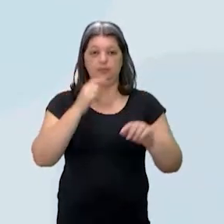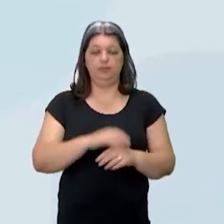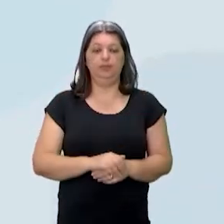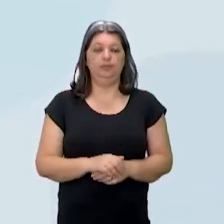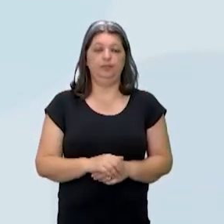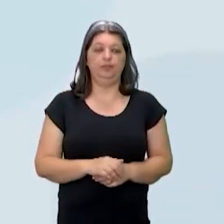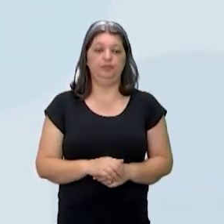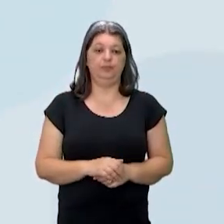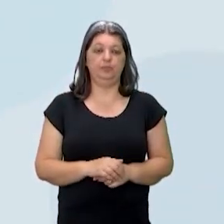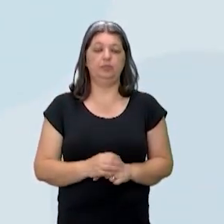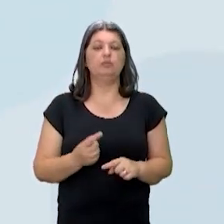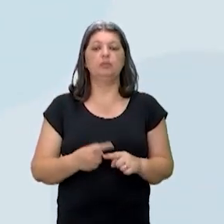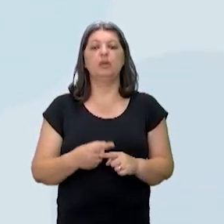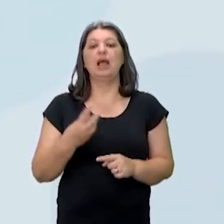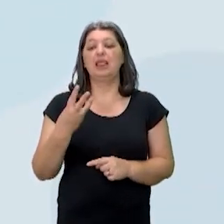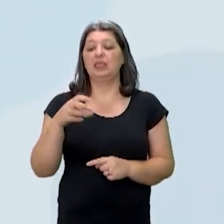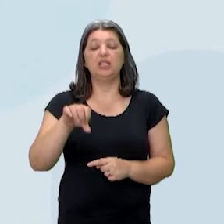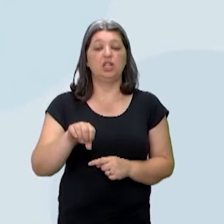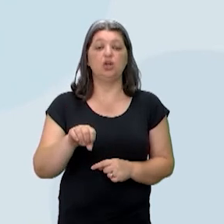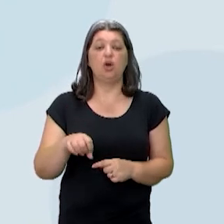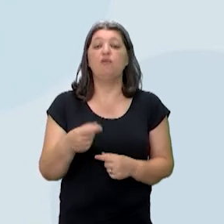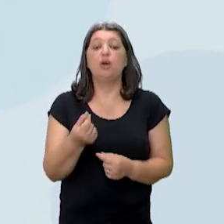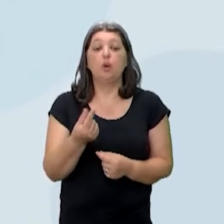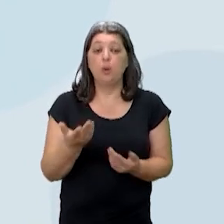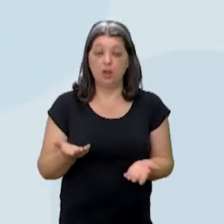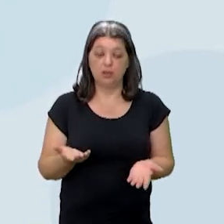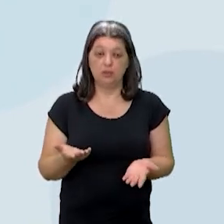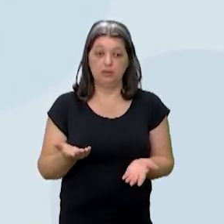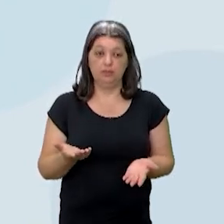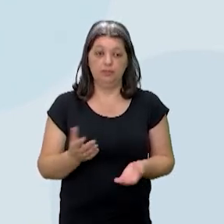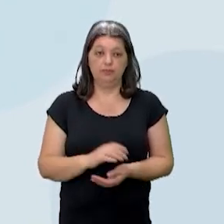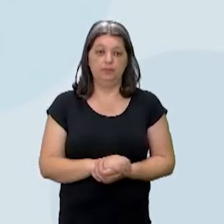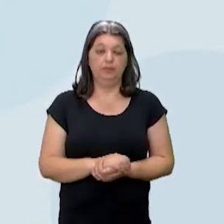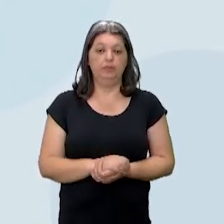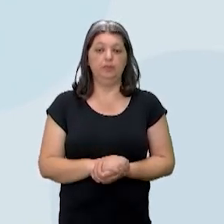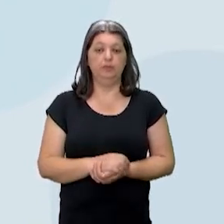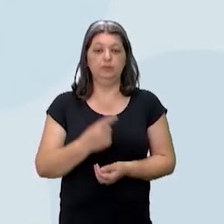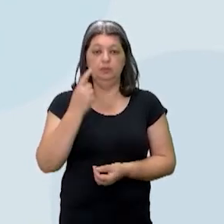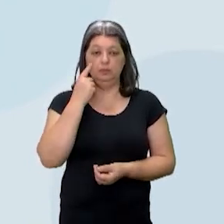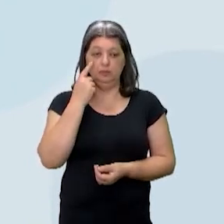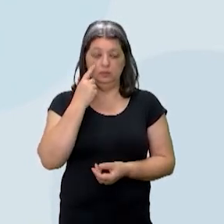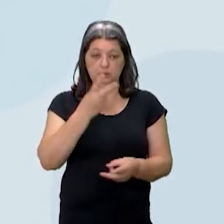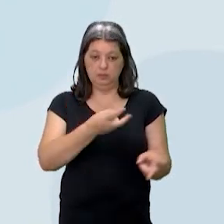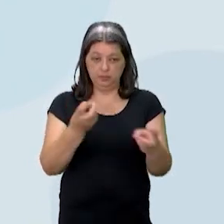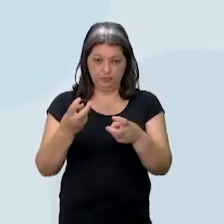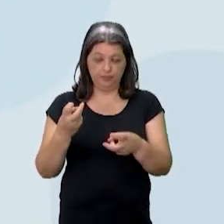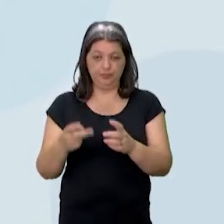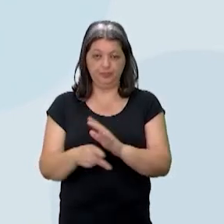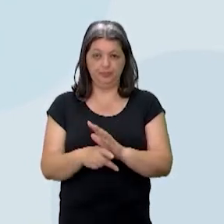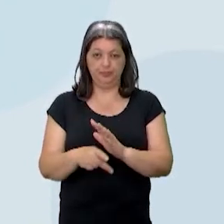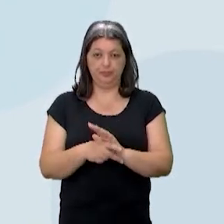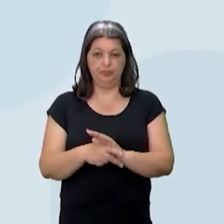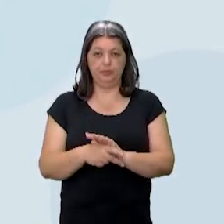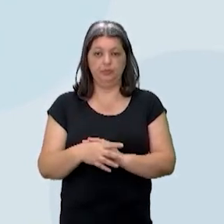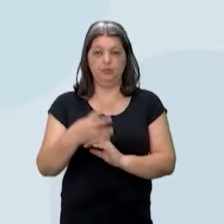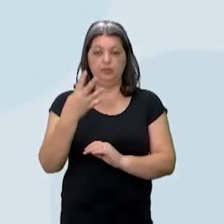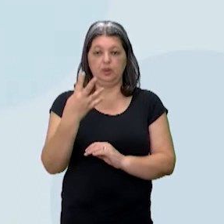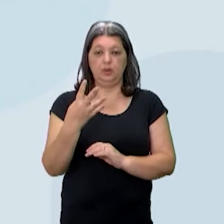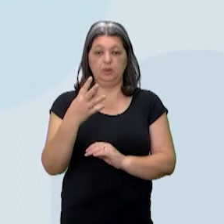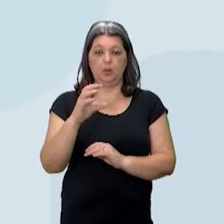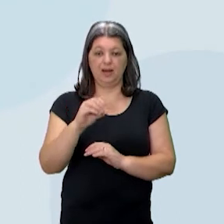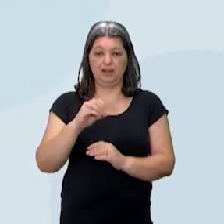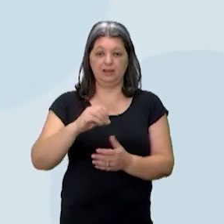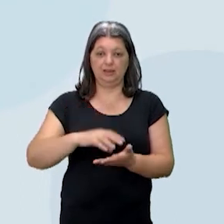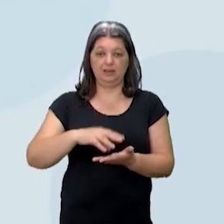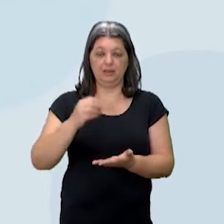39 salgadinhos, quanto vai custar? Eu vou fazer de outra maneira, ó. Eu reparei aqui na tabelinha que 40 salgadinhos